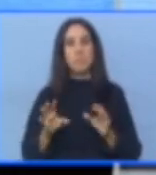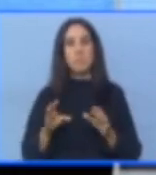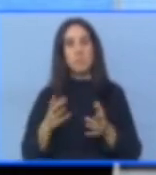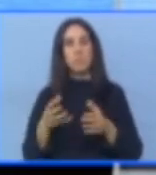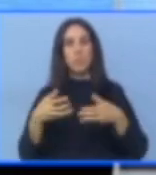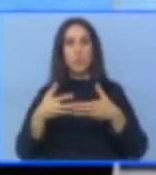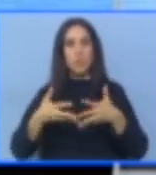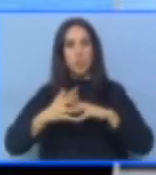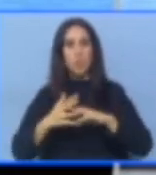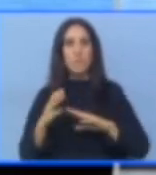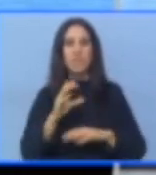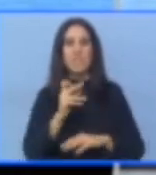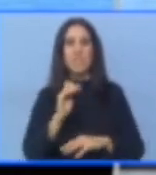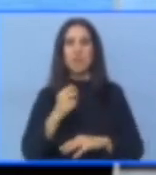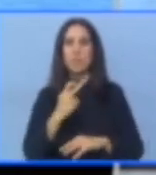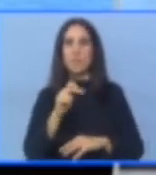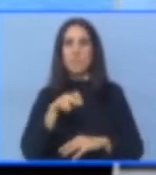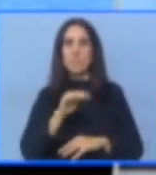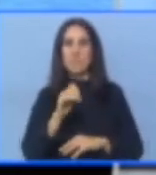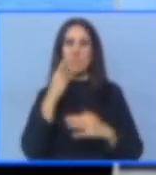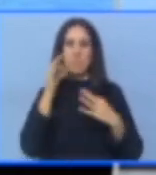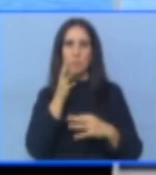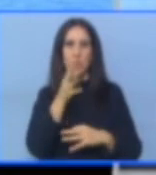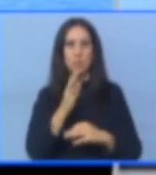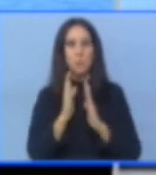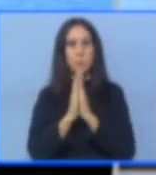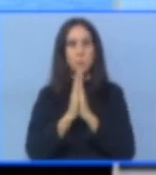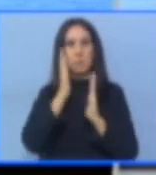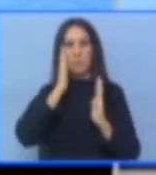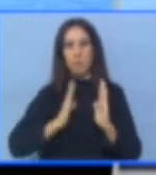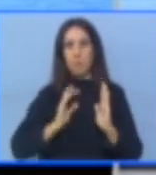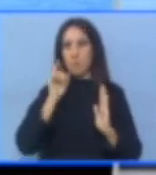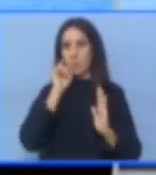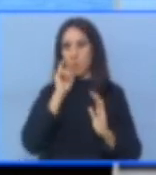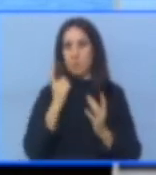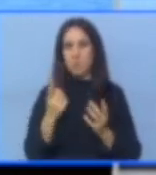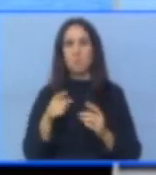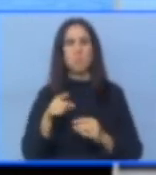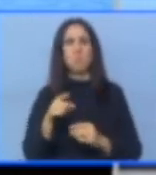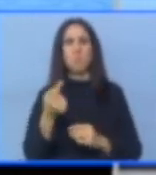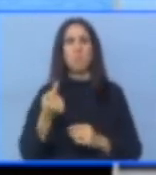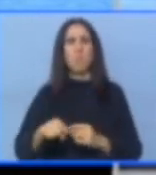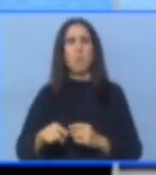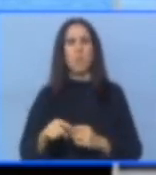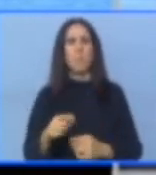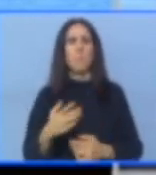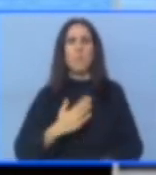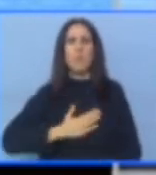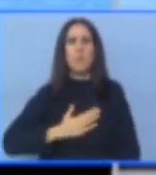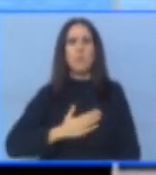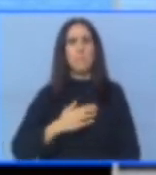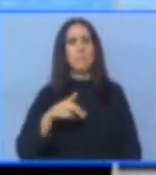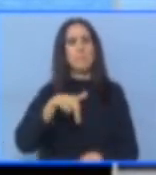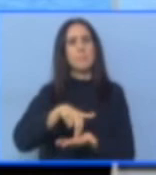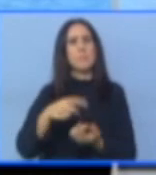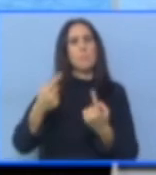castrense, ou então dito numa linguagem mais simples, a Diocese das Forças Armadas, das Forças de Segurança, não quer ser apenas, digamos, estar presente